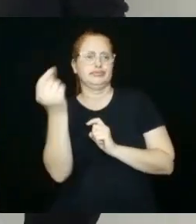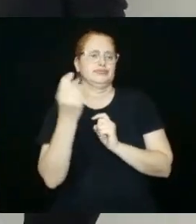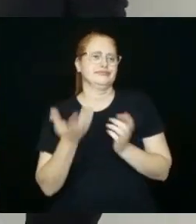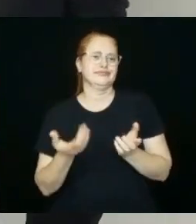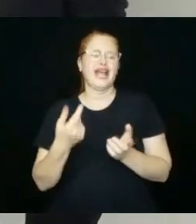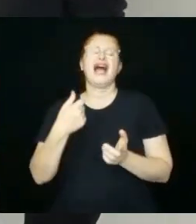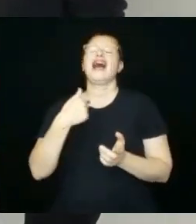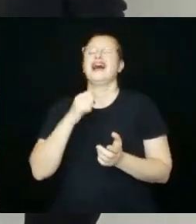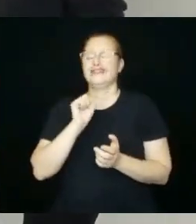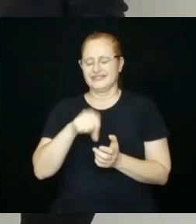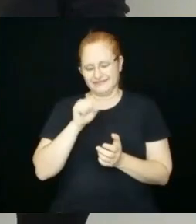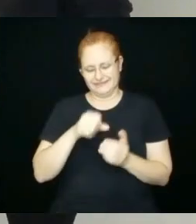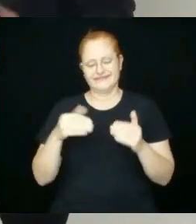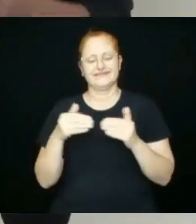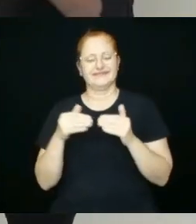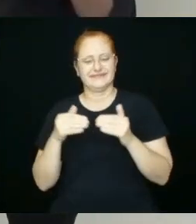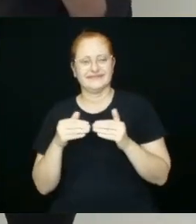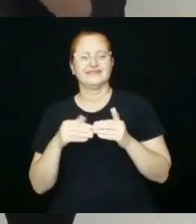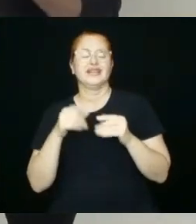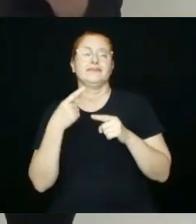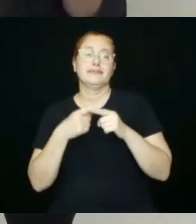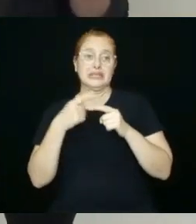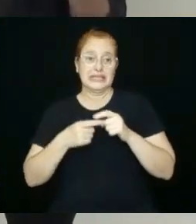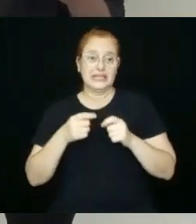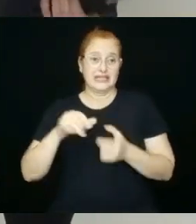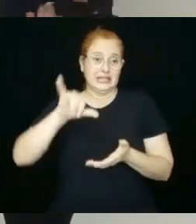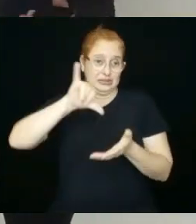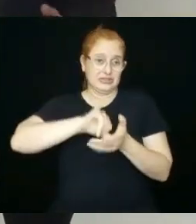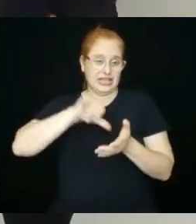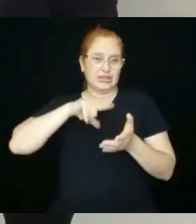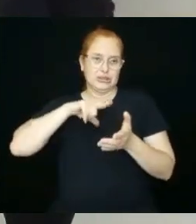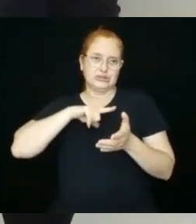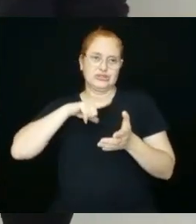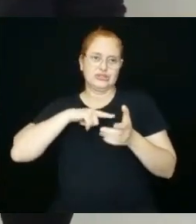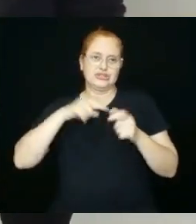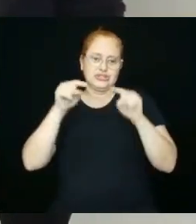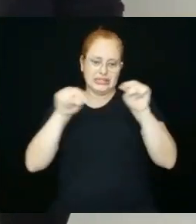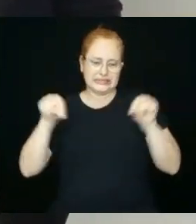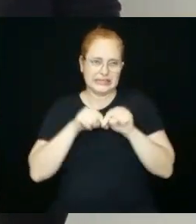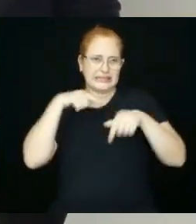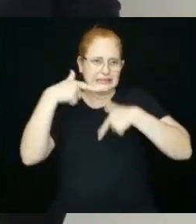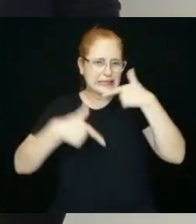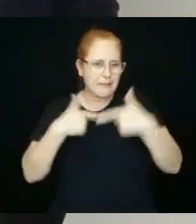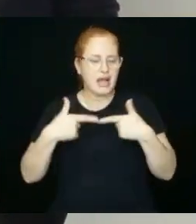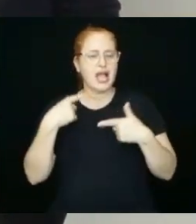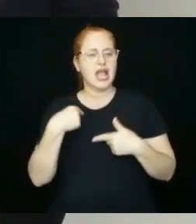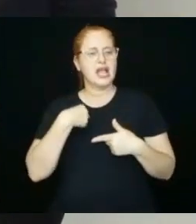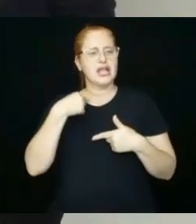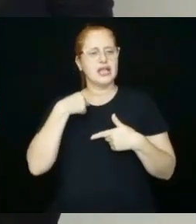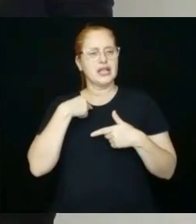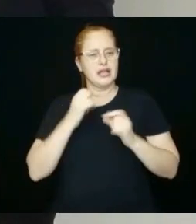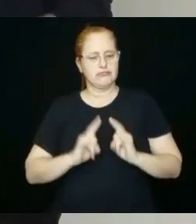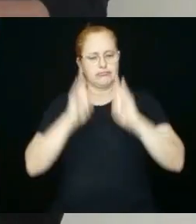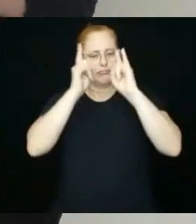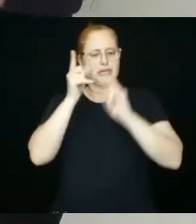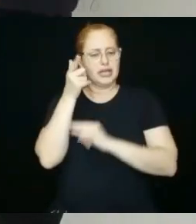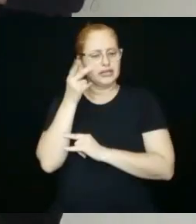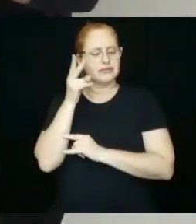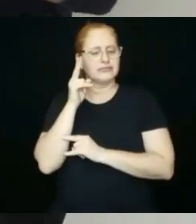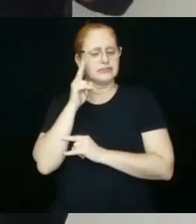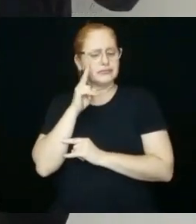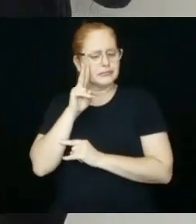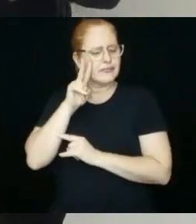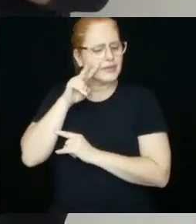Eu comentei com a Luísa, porque lá no centro, né, a gente tinha um ateliê no centro, então eu olhava lá de cima do sexto andar,